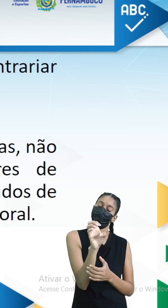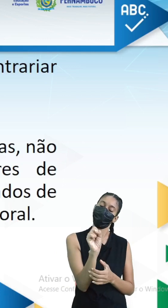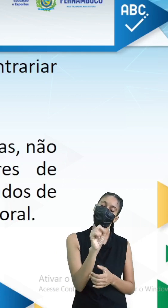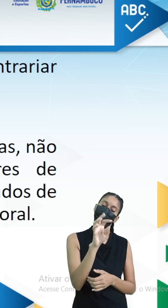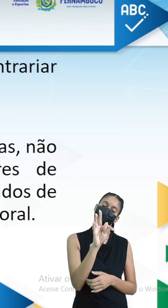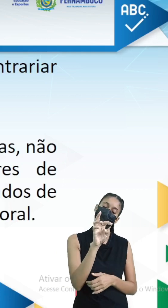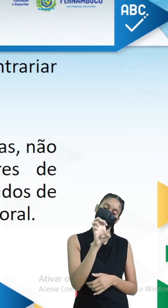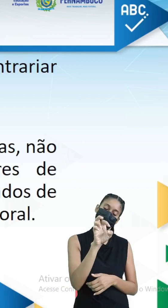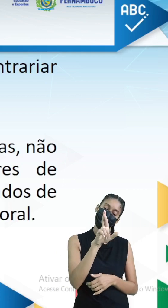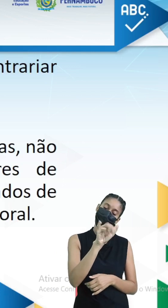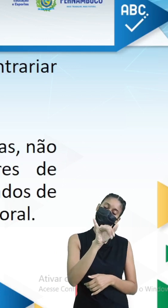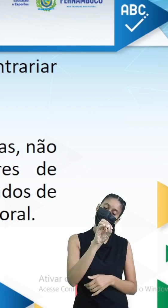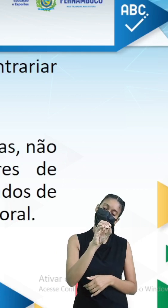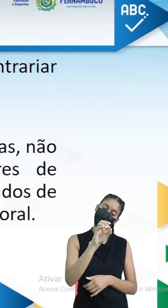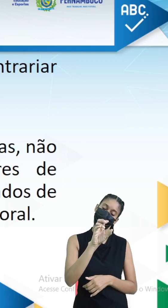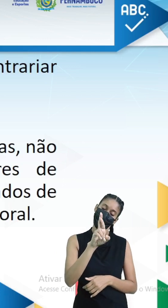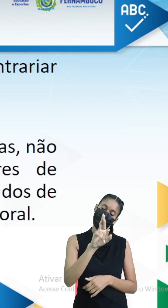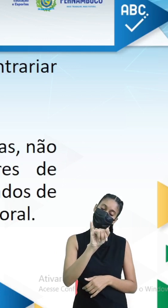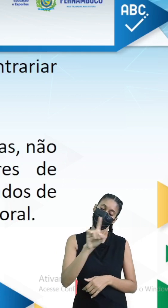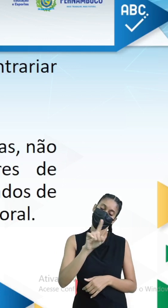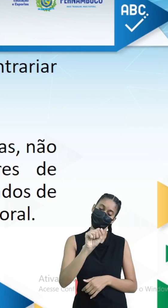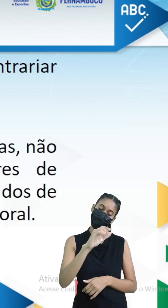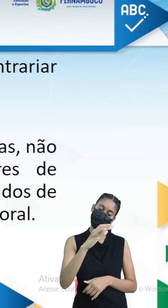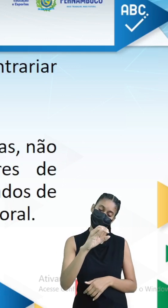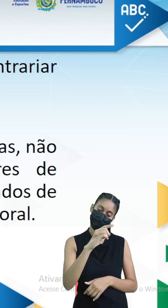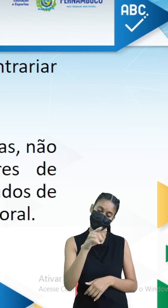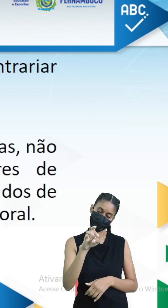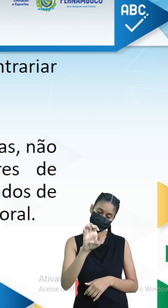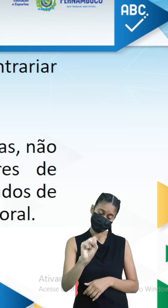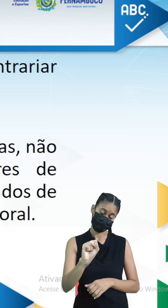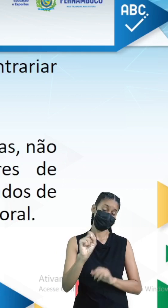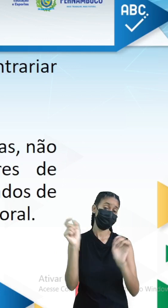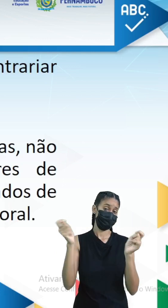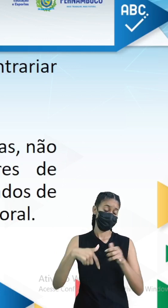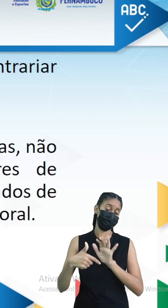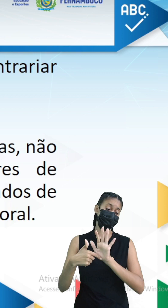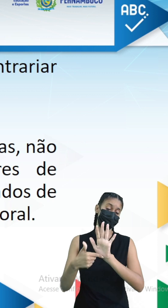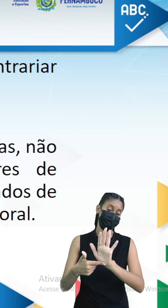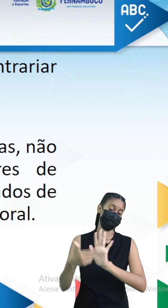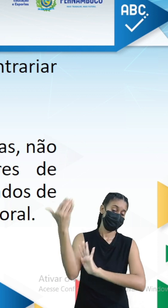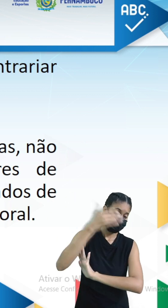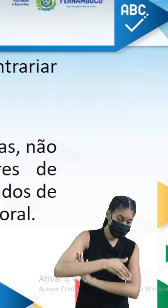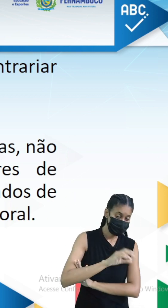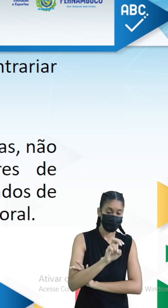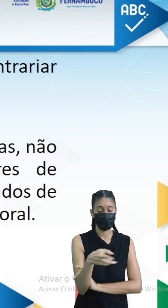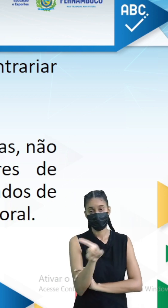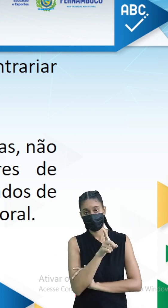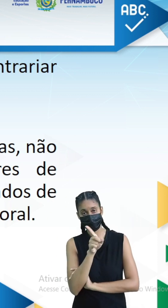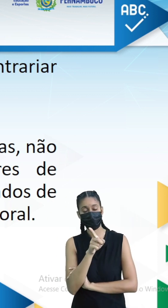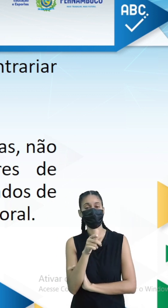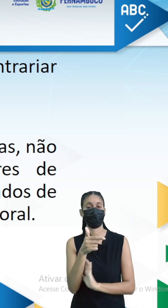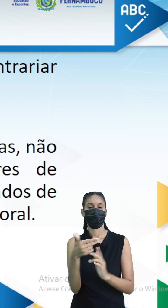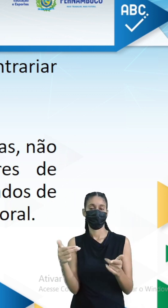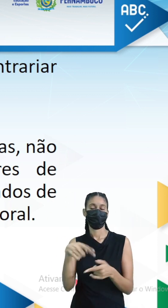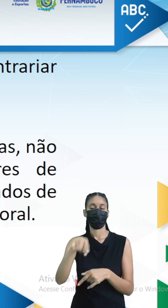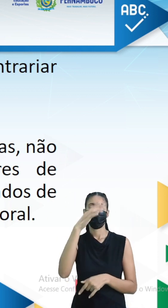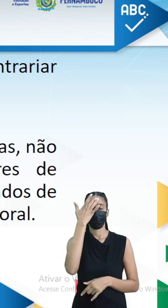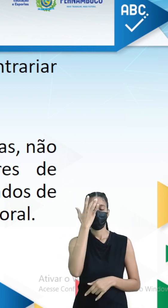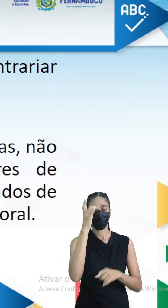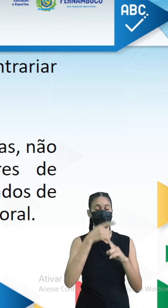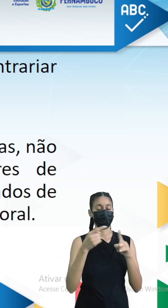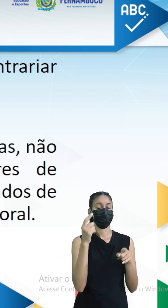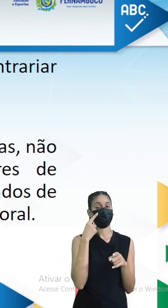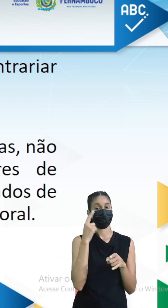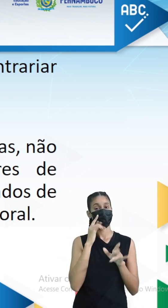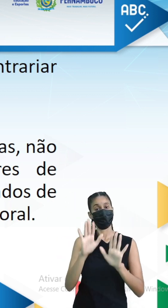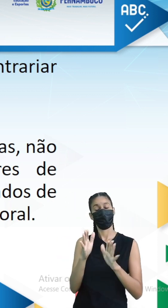exteriorizações podem contrariar ou confirmar as suas intenções. Ainda assim, e com as devidas salvaguardas,